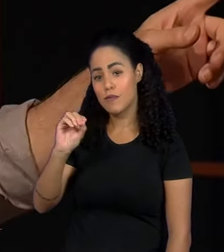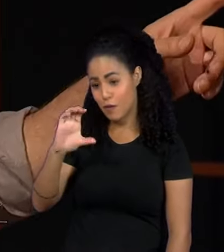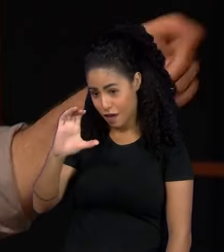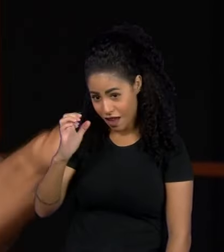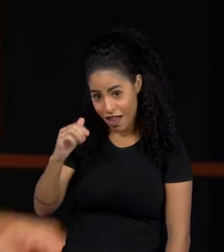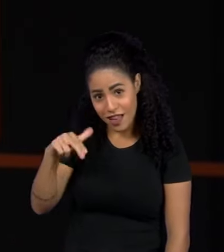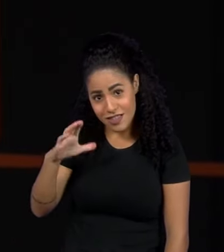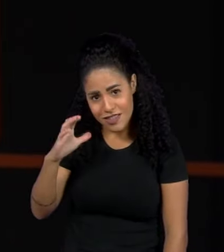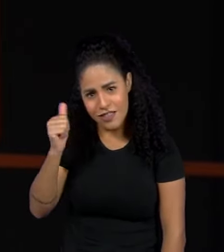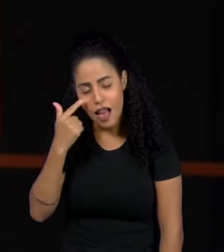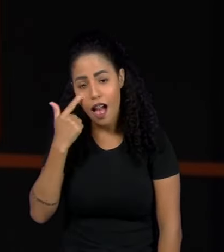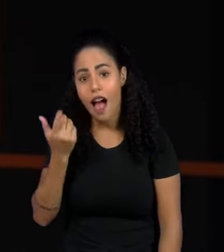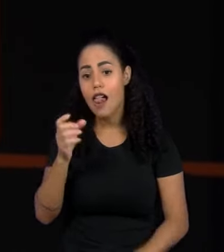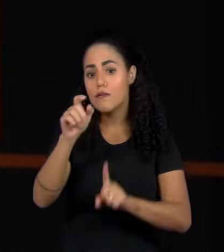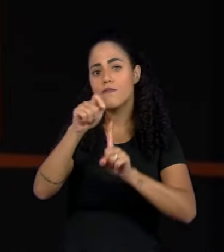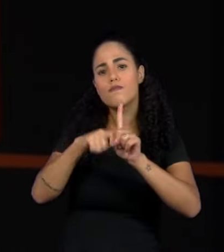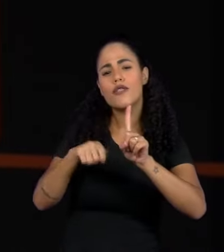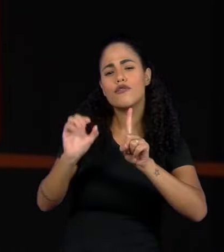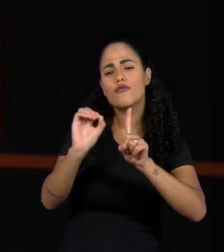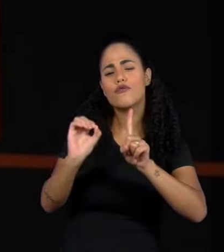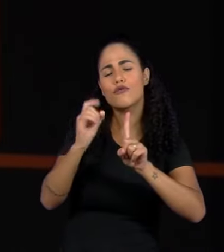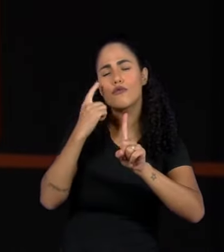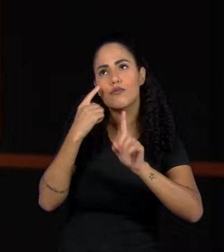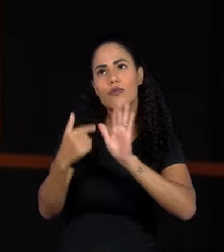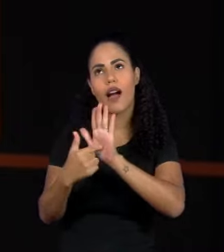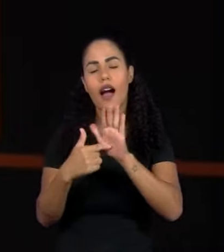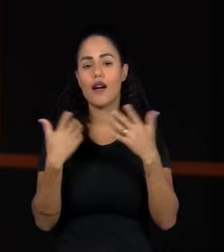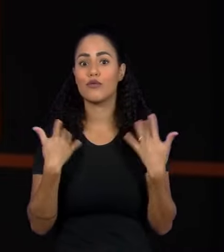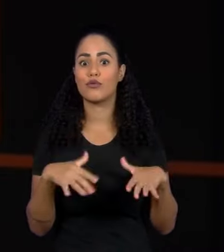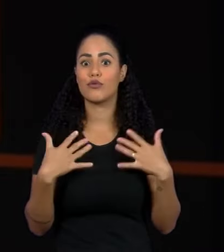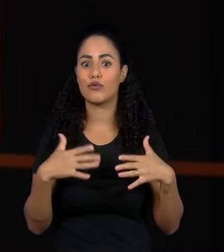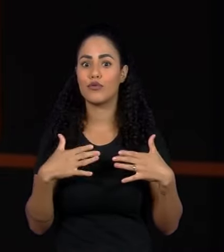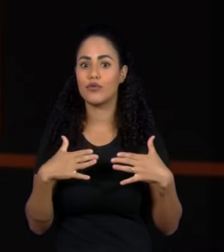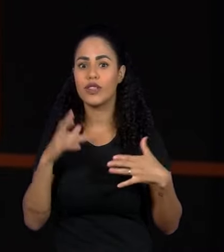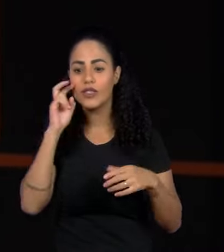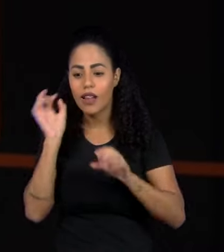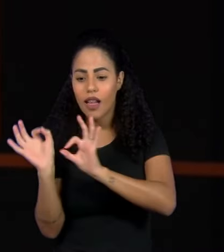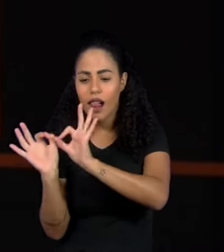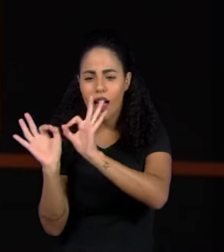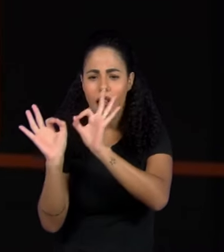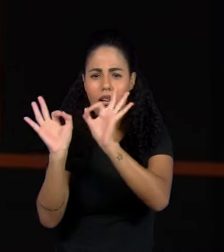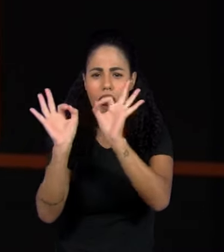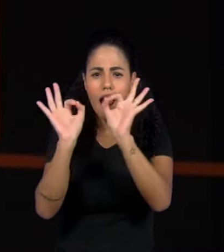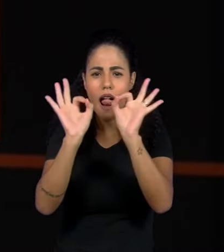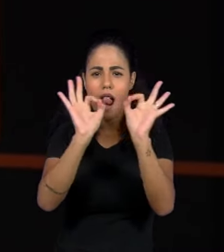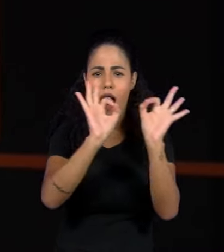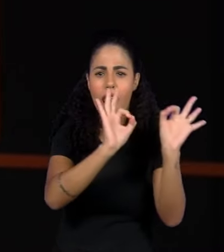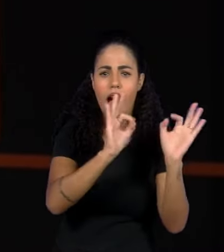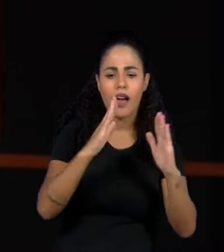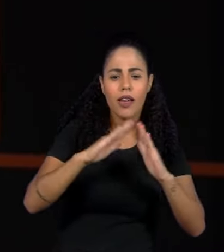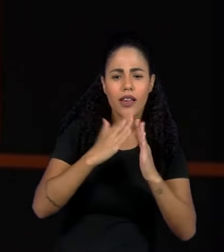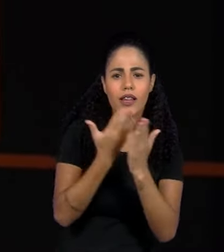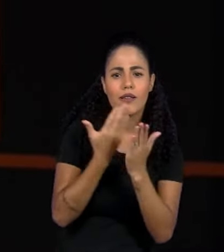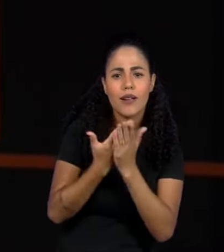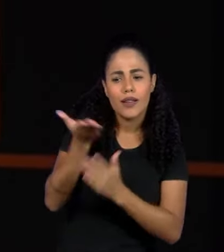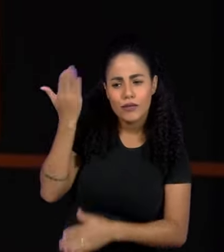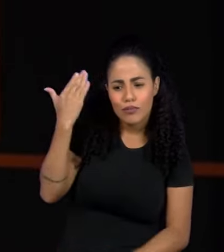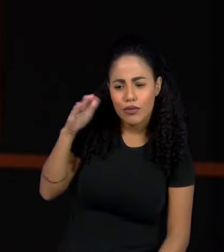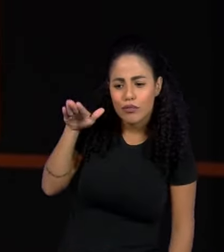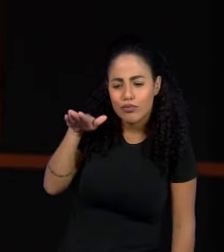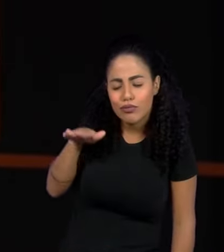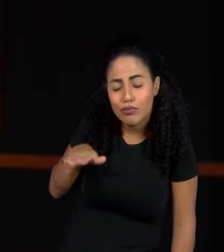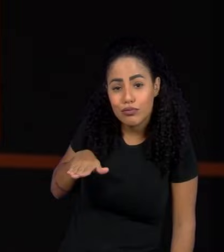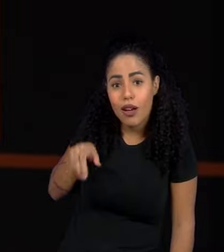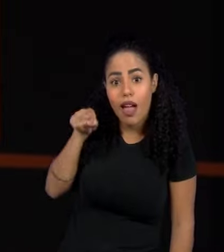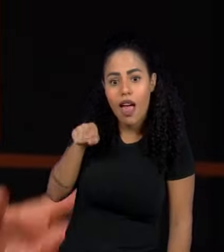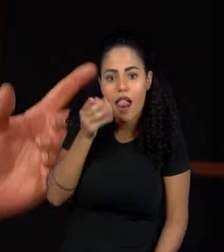em outubro. Nesses trechos inéditos que a gente vai ver agora, ela fala da sua época de escola. Ela estudava num